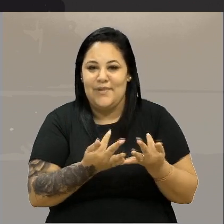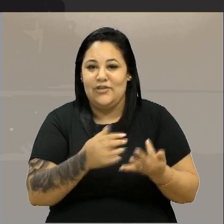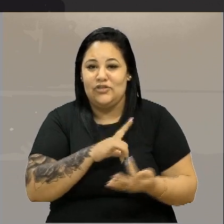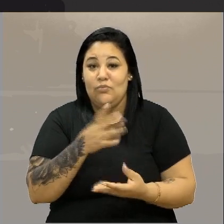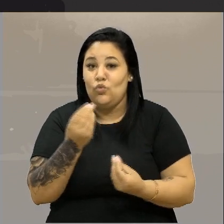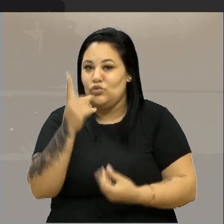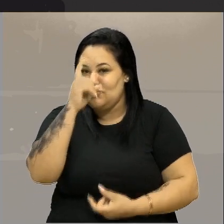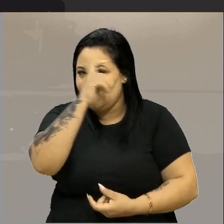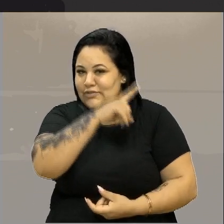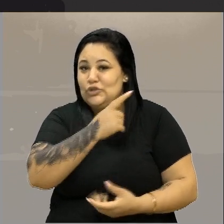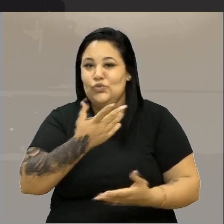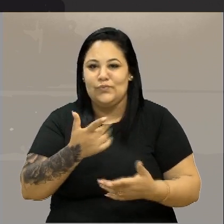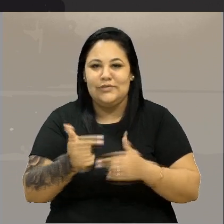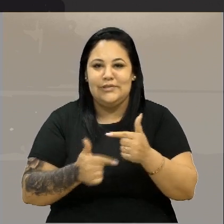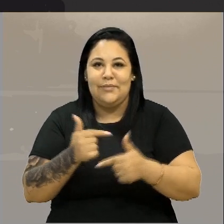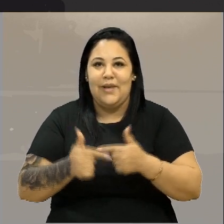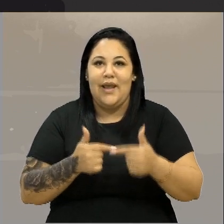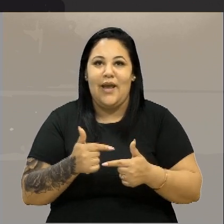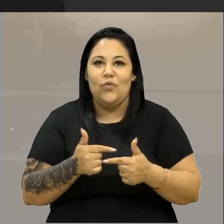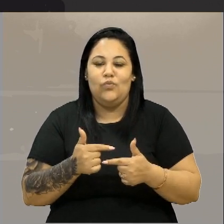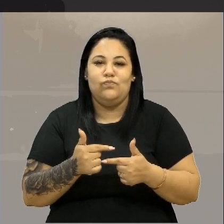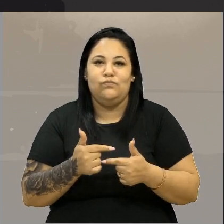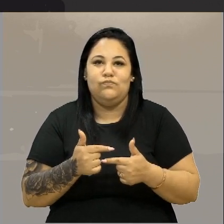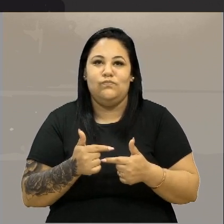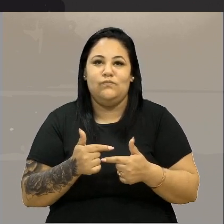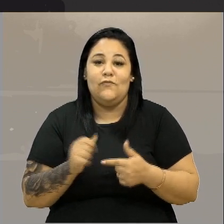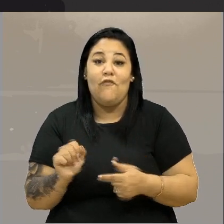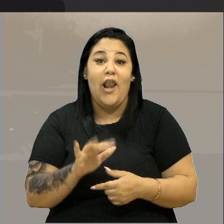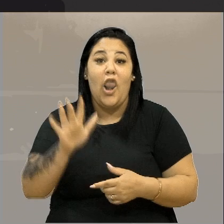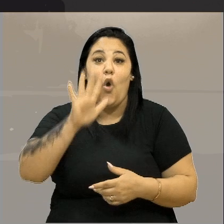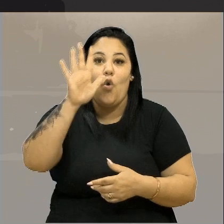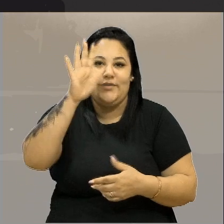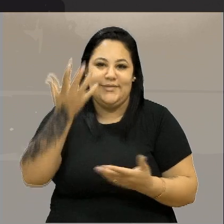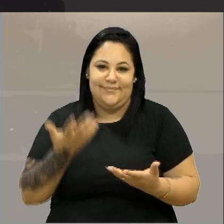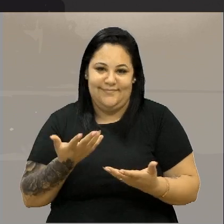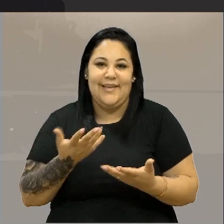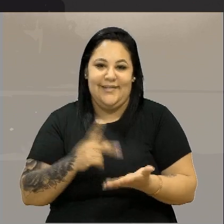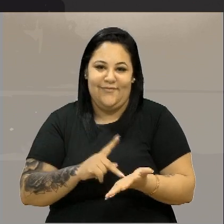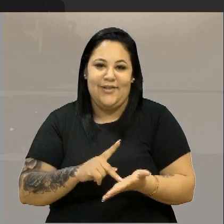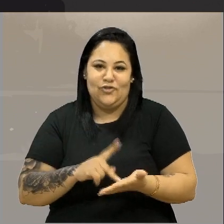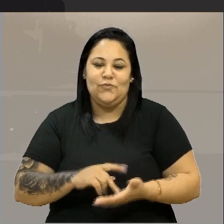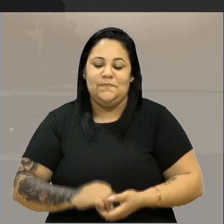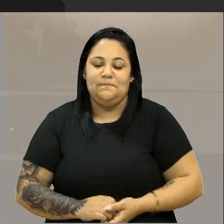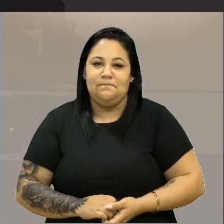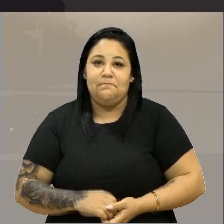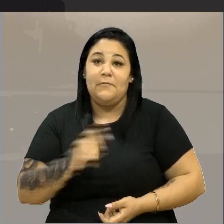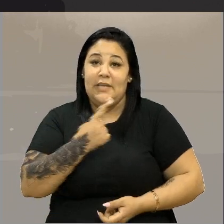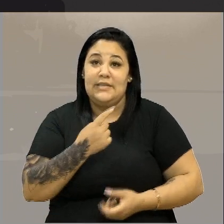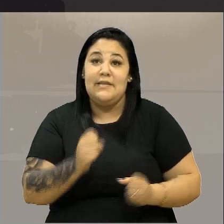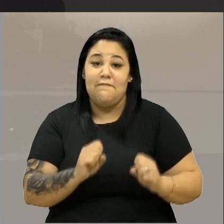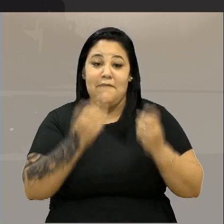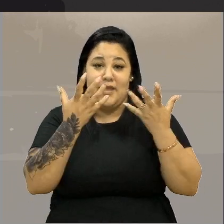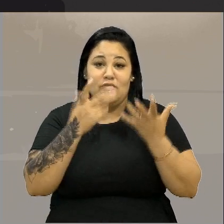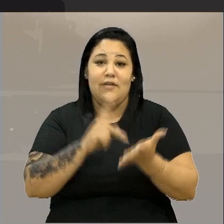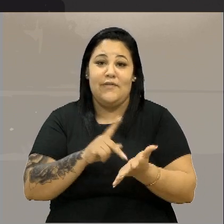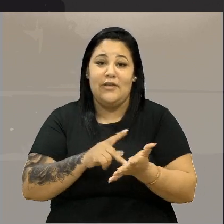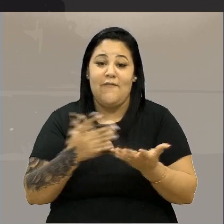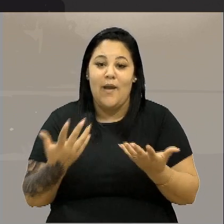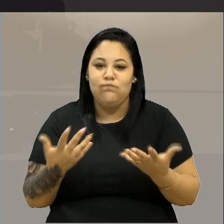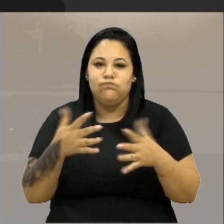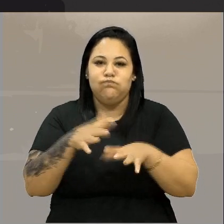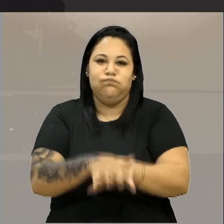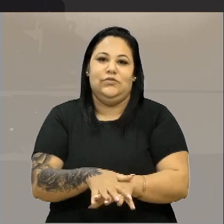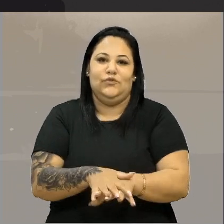de trabalhar com princípios, a gente está tendo dificuldade de trabalhar com valores. E esse evento ele vai, na verdade, incluir isso. Então,